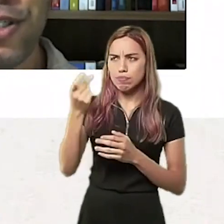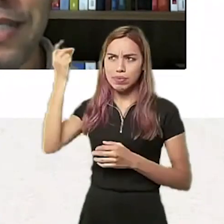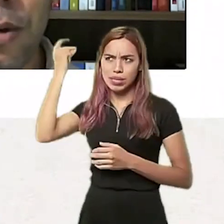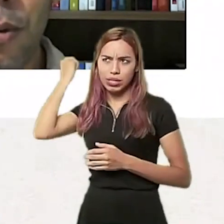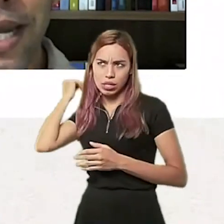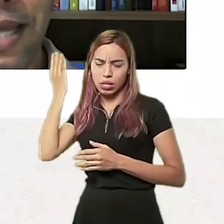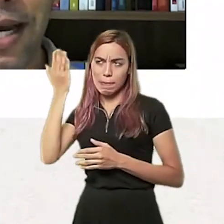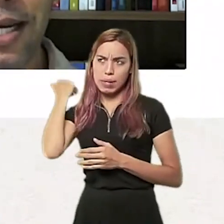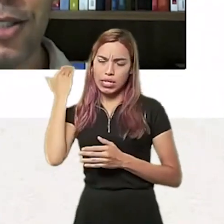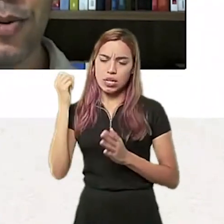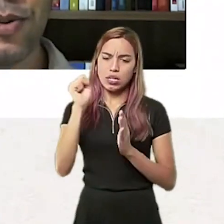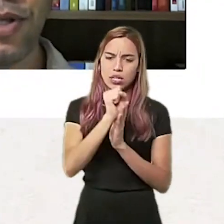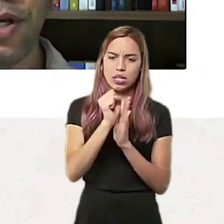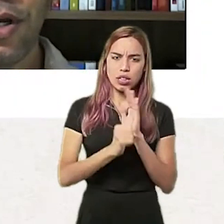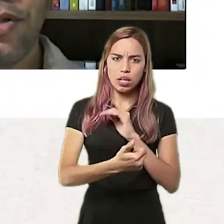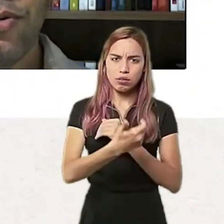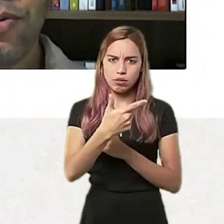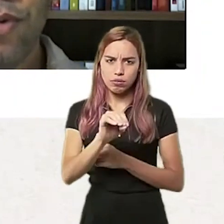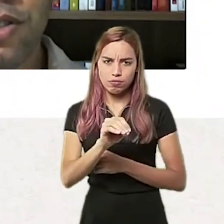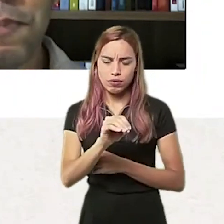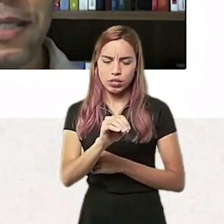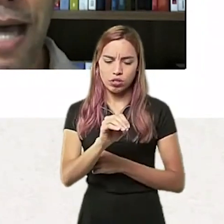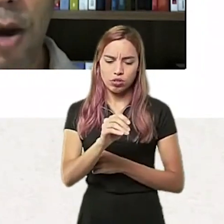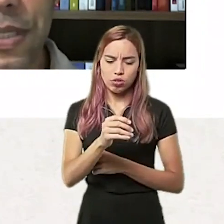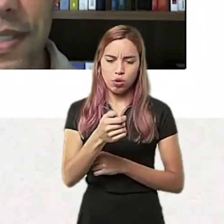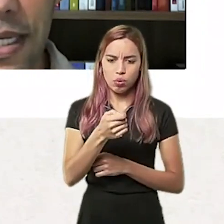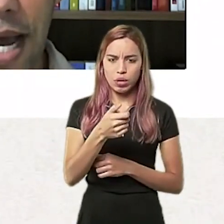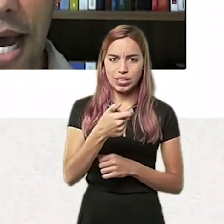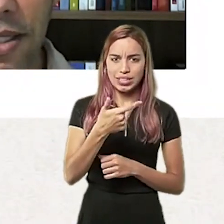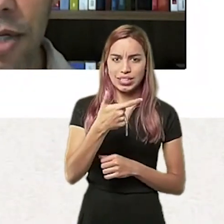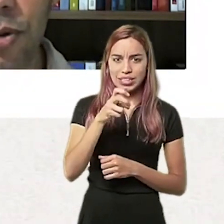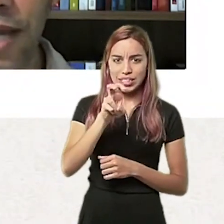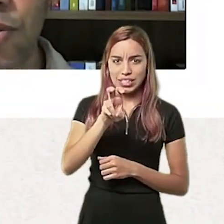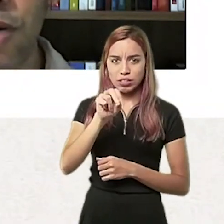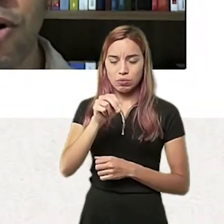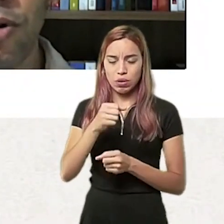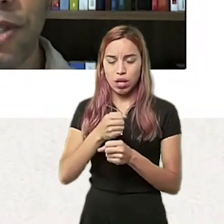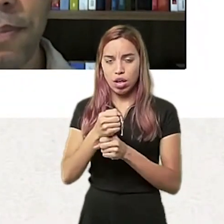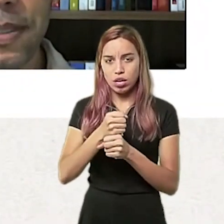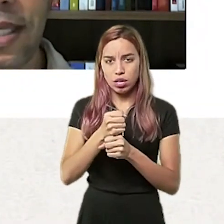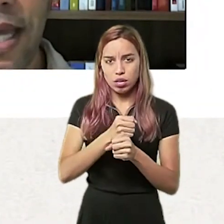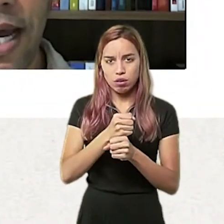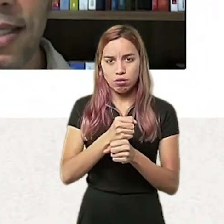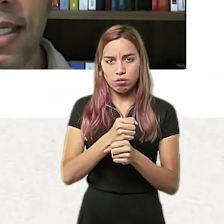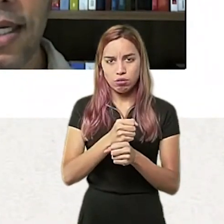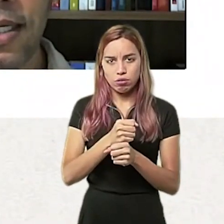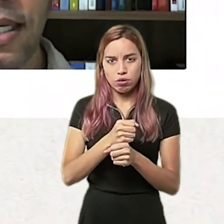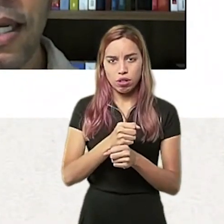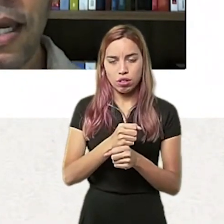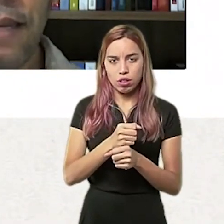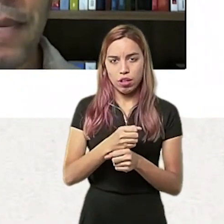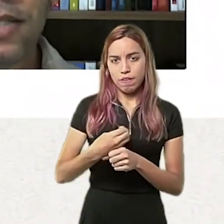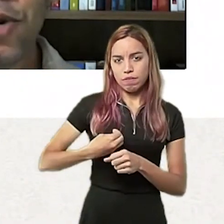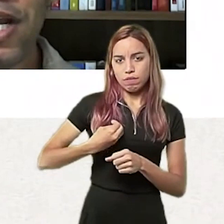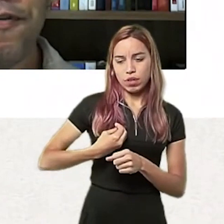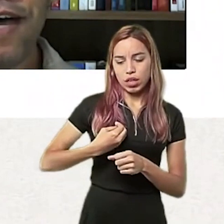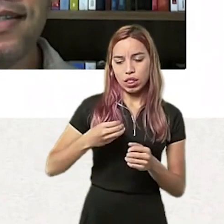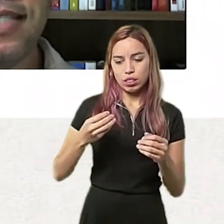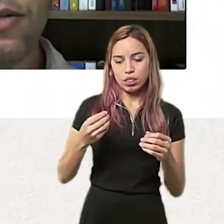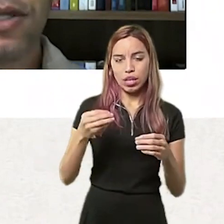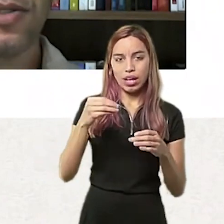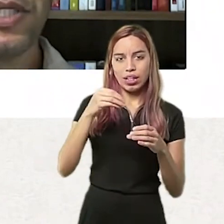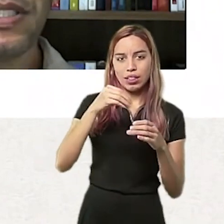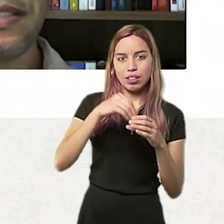né? Durante 50 anos, num hospital psiquiátrico, né? Numa colônia psiquiátrica, e mesmo